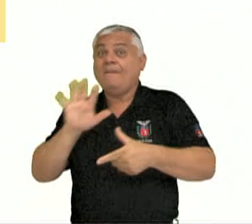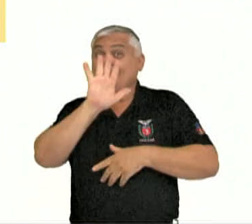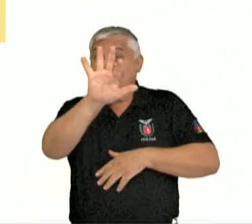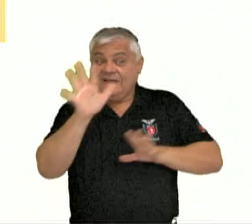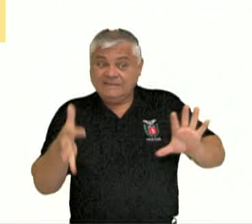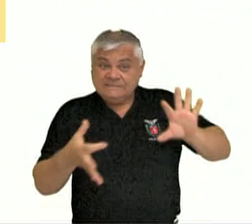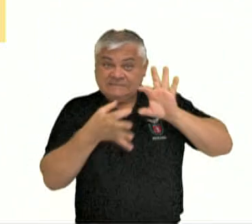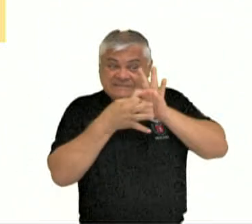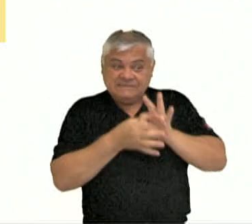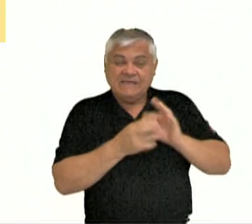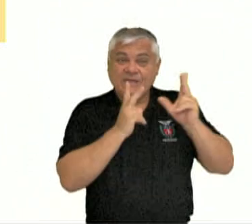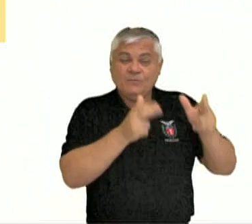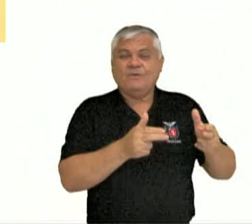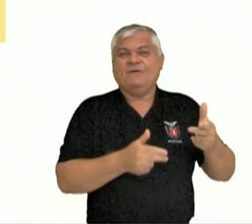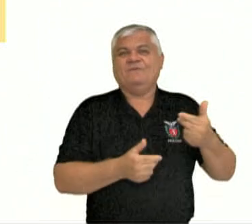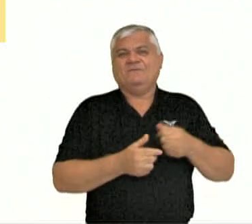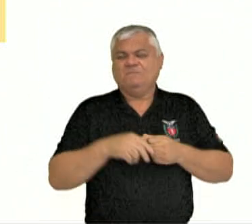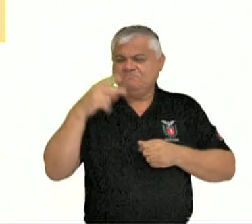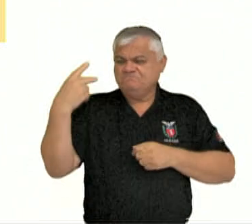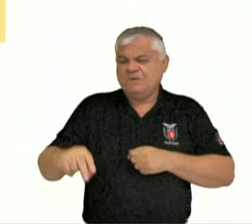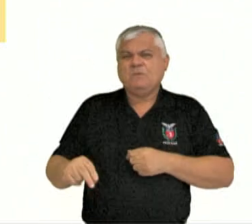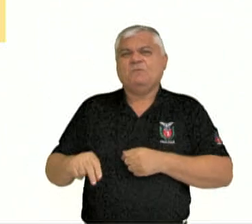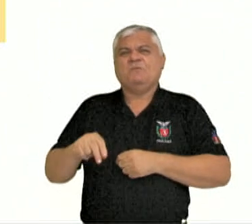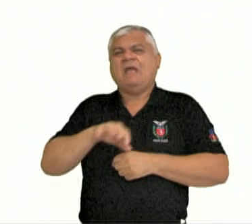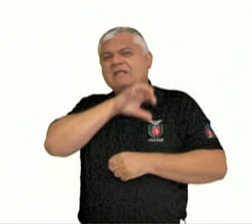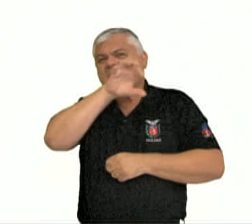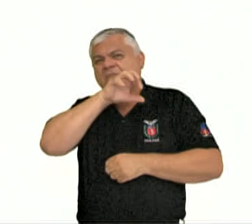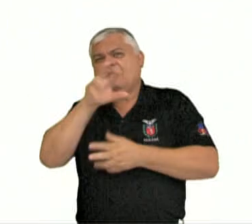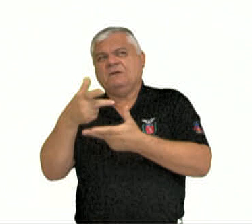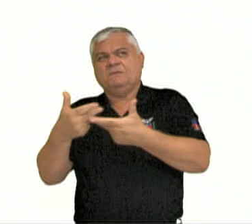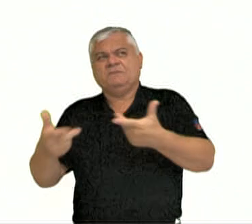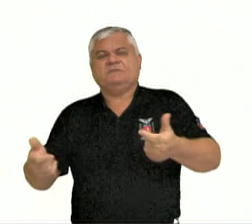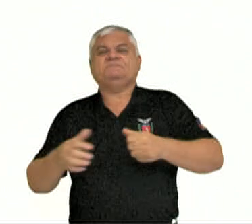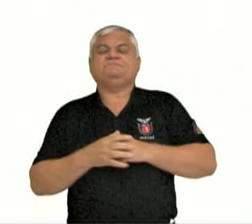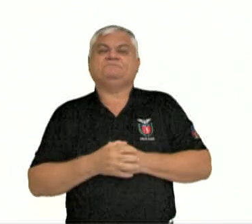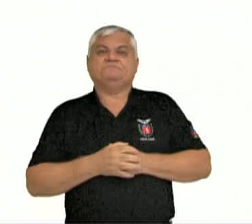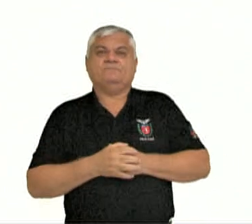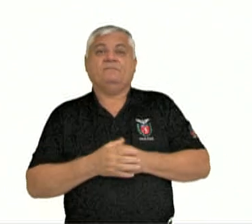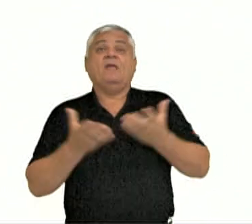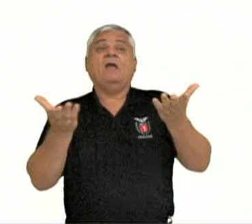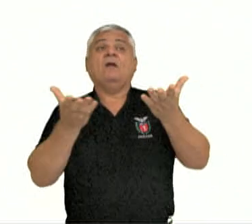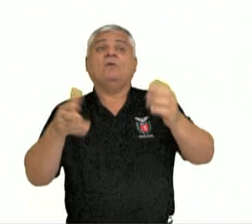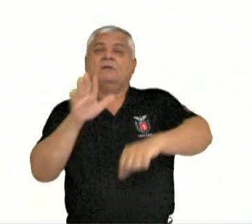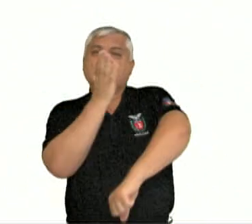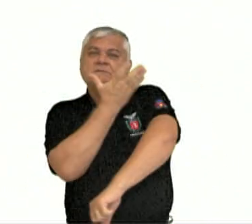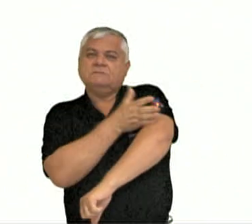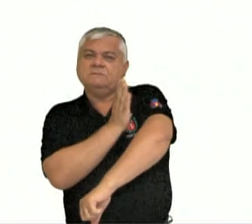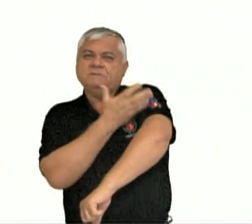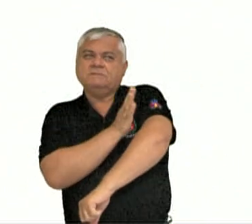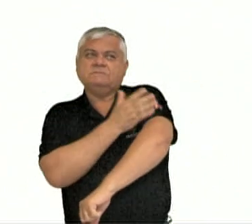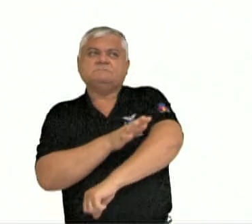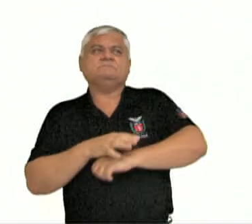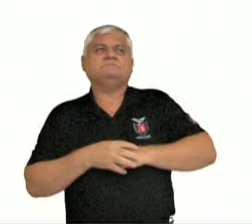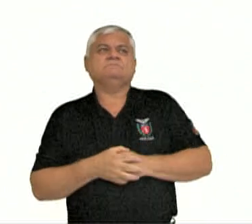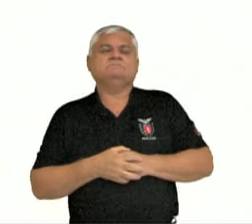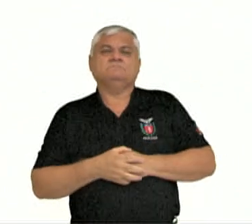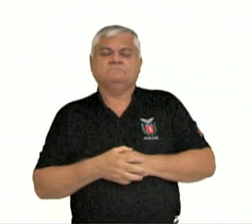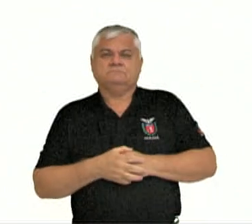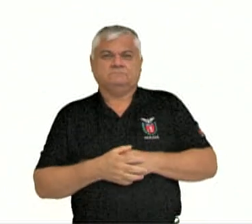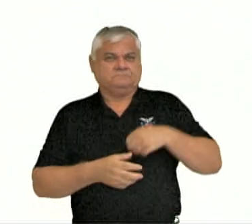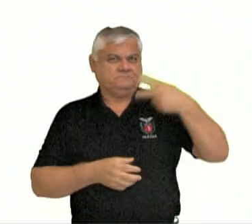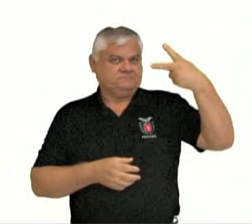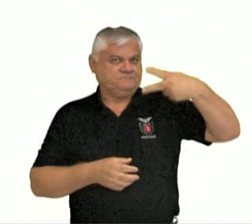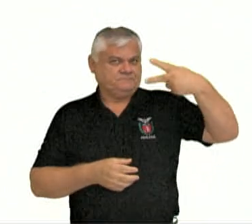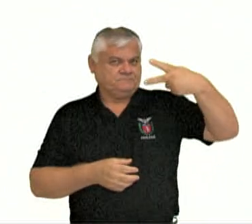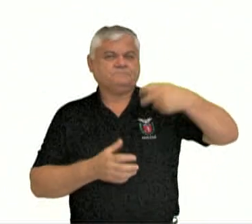ela acomete mais os animais silvestres. Então agora vamos de exercício. No exercício número